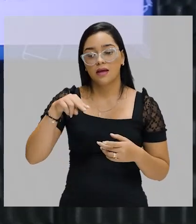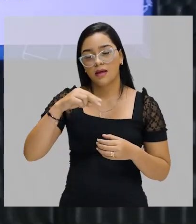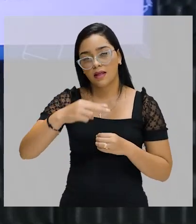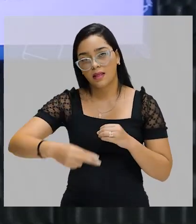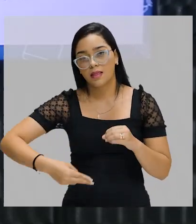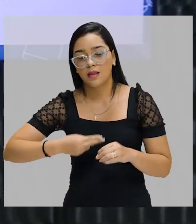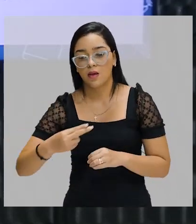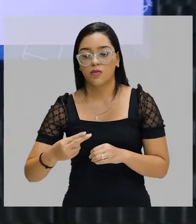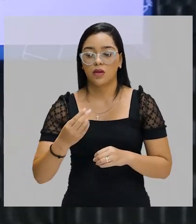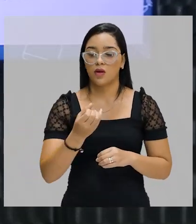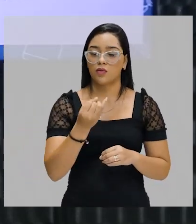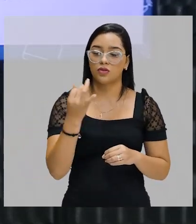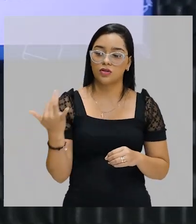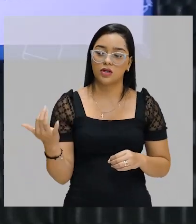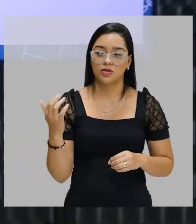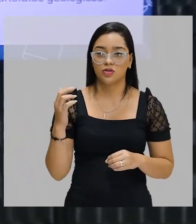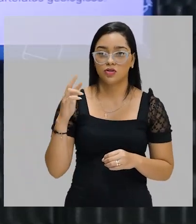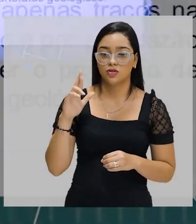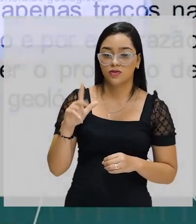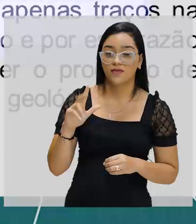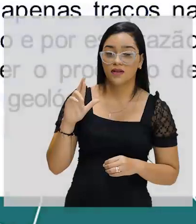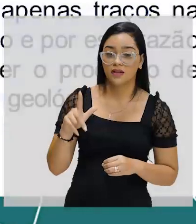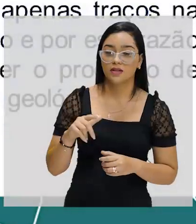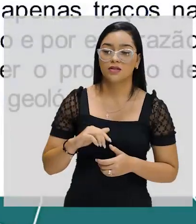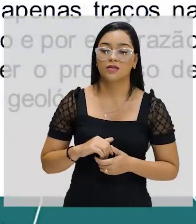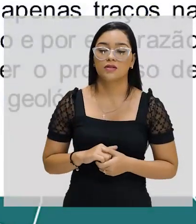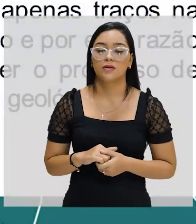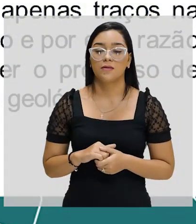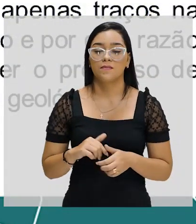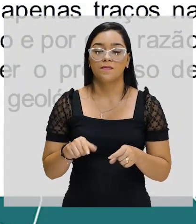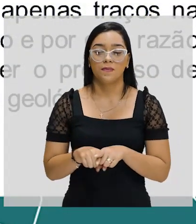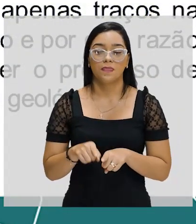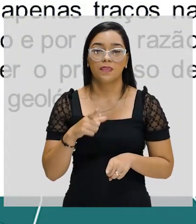nêutrons, né? Quantidade de nêutrons diferentes, tá certo?